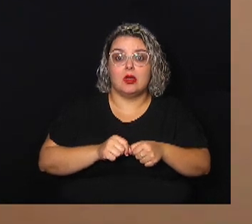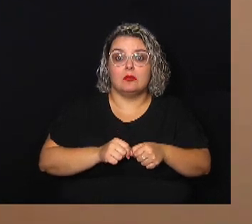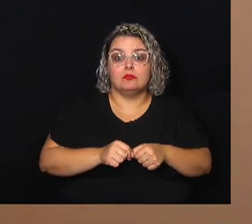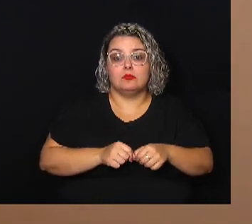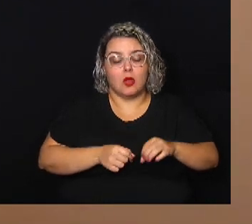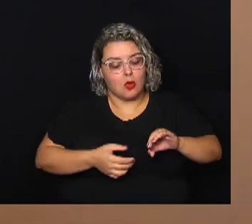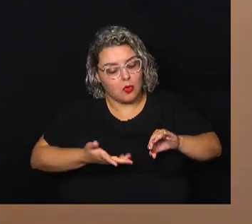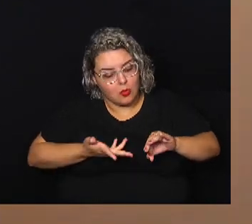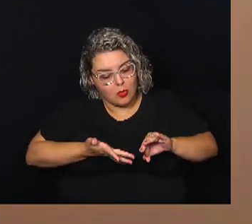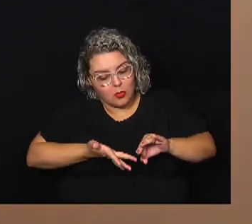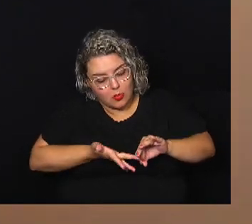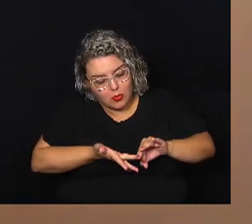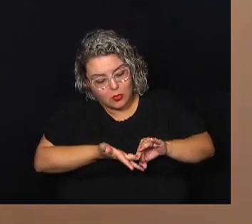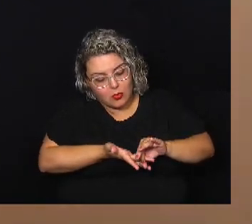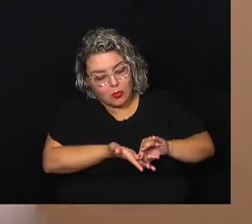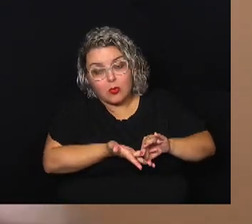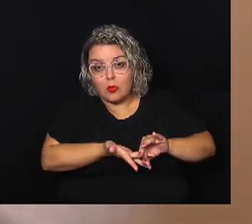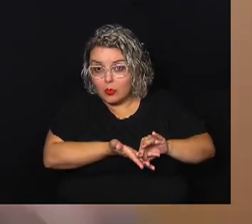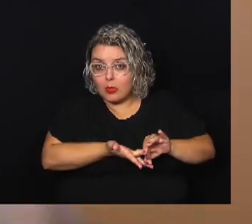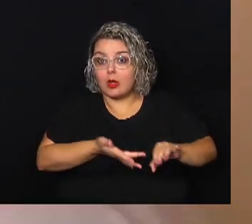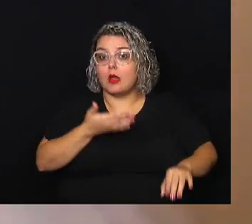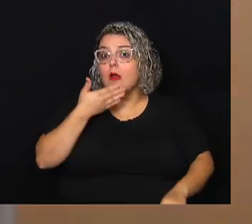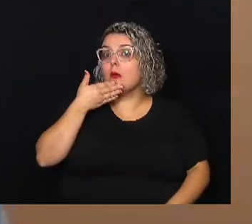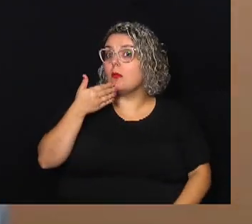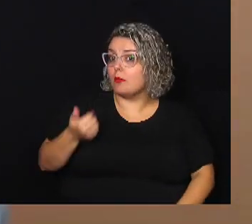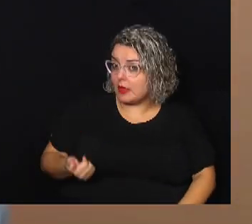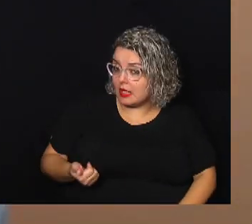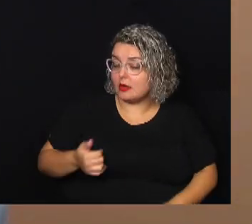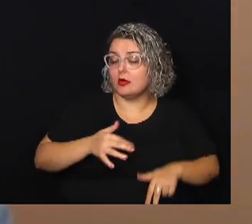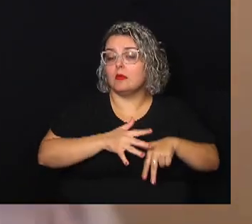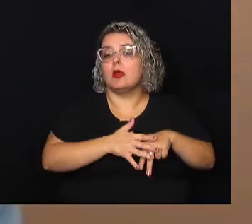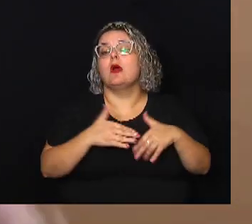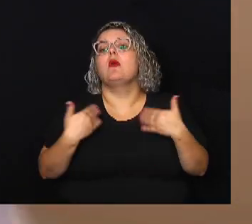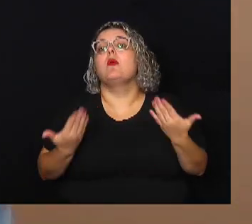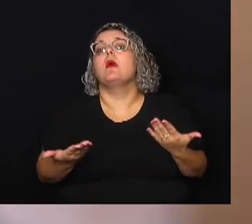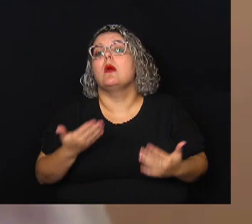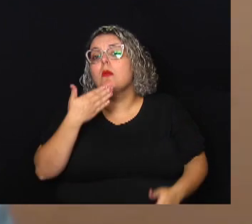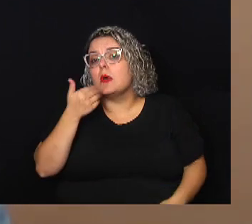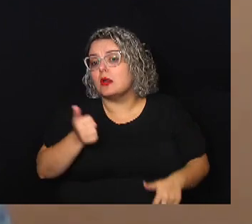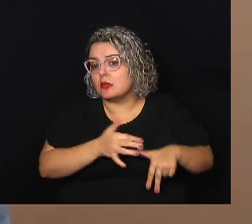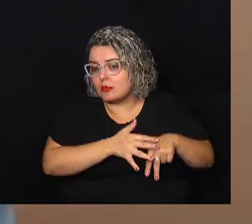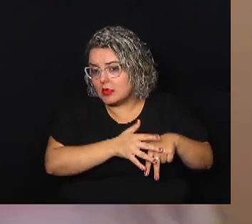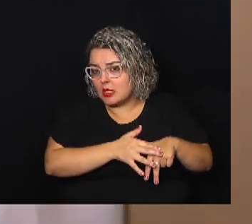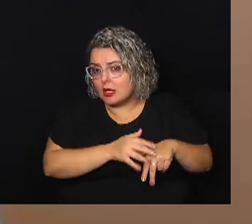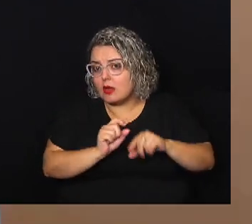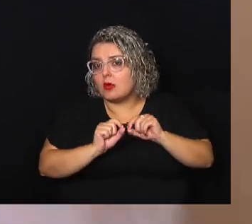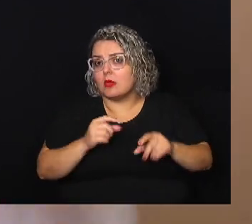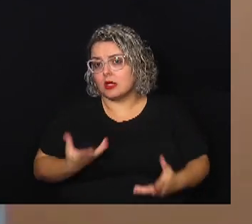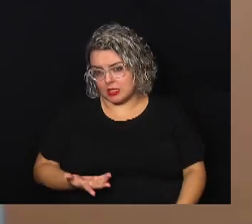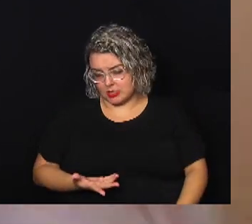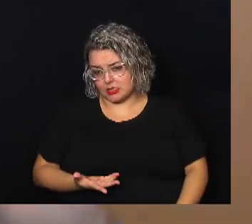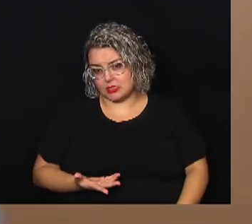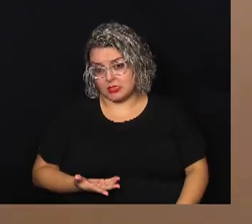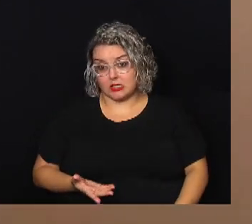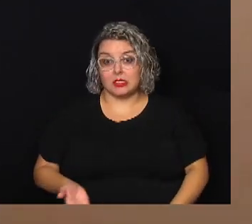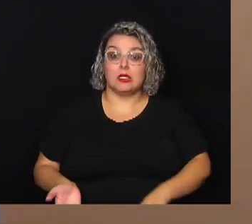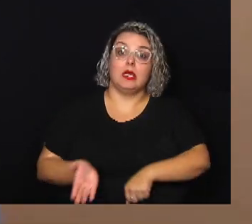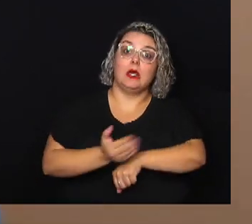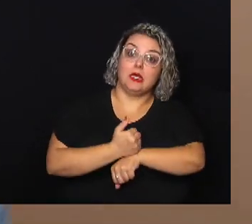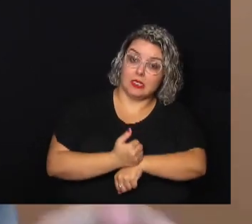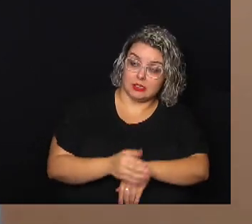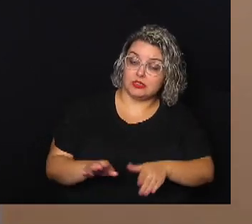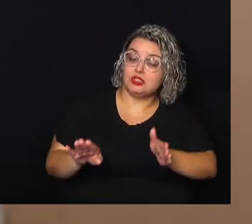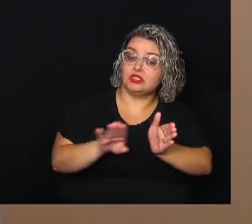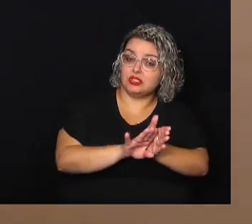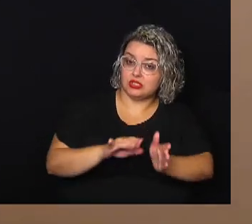segundo melhor paciente. Porque sabe qual é o melhor paciente? O melhor paciente é aquele que antes de chegar na idade